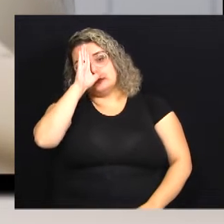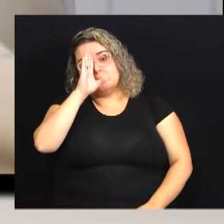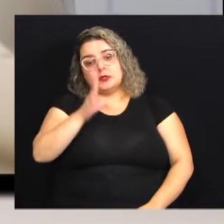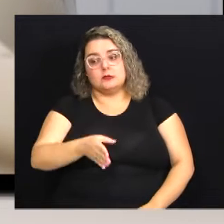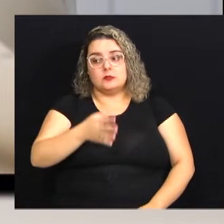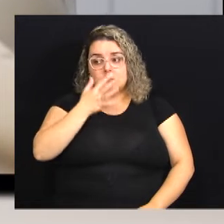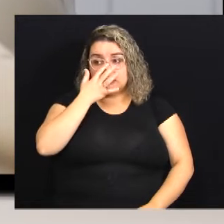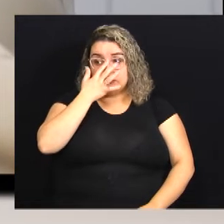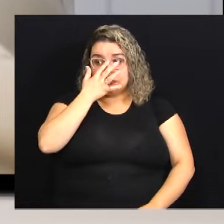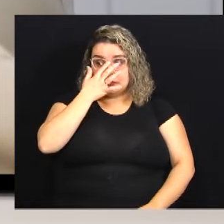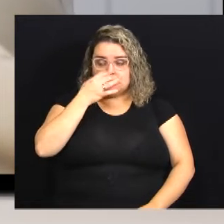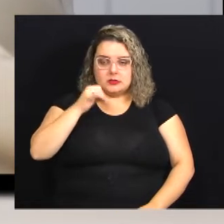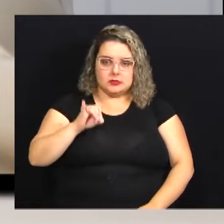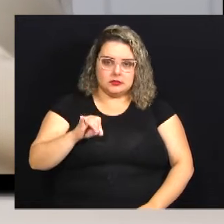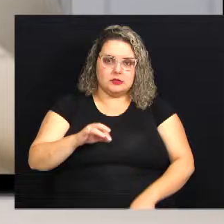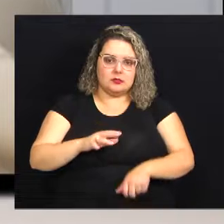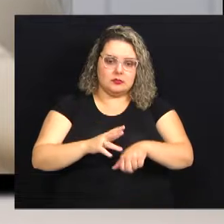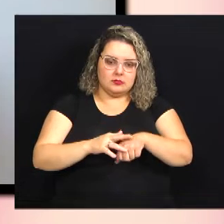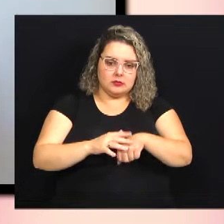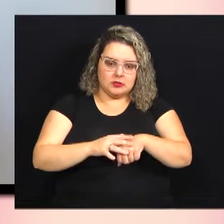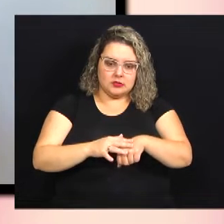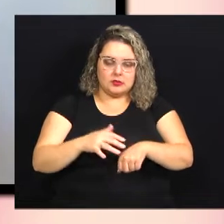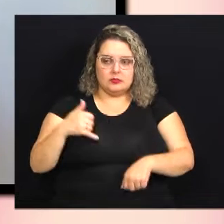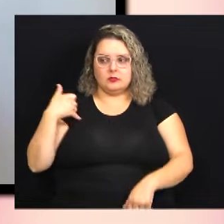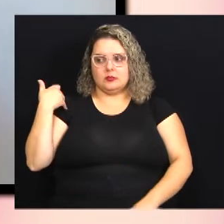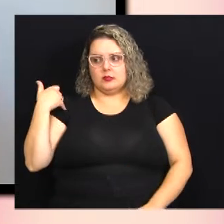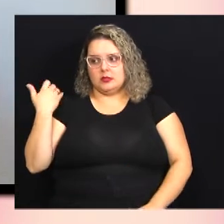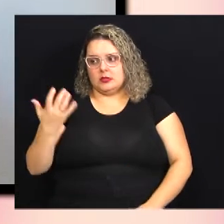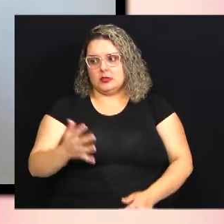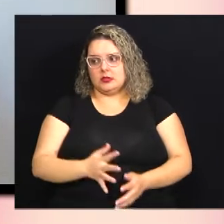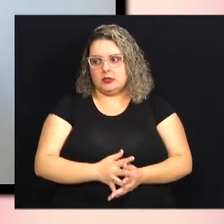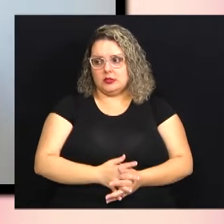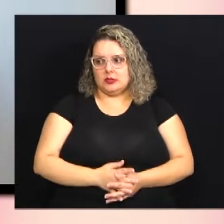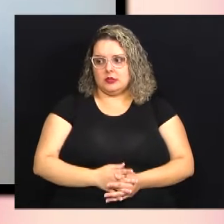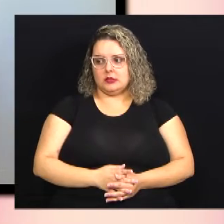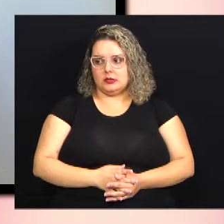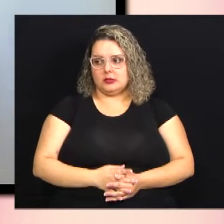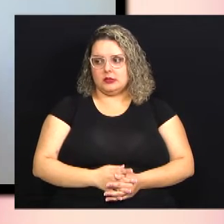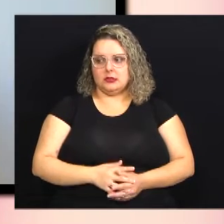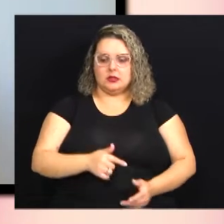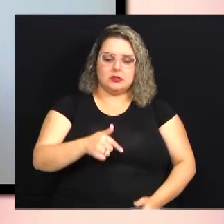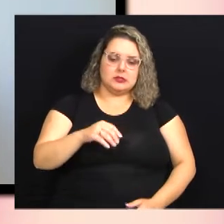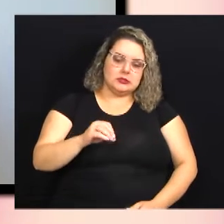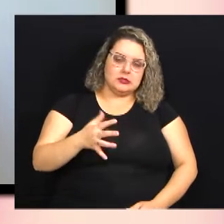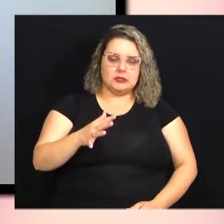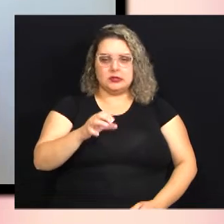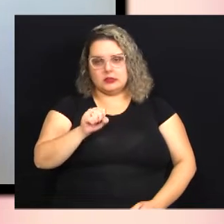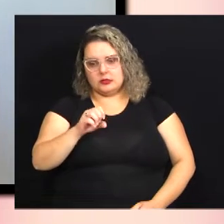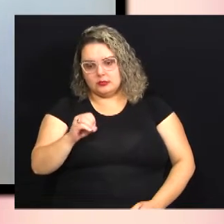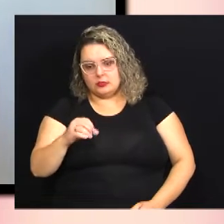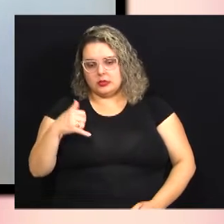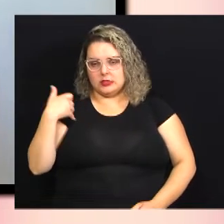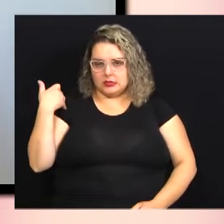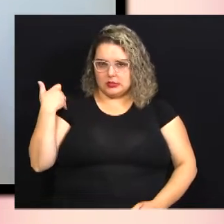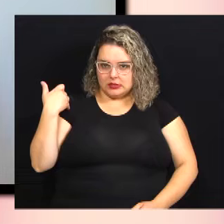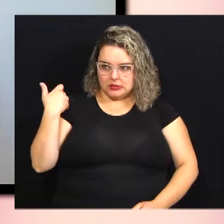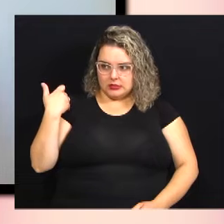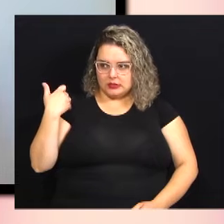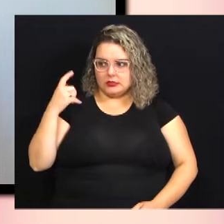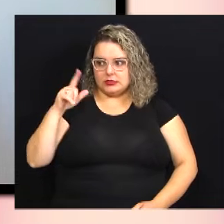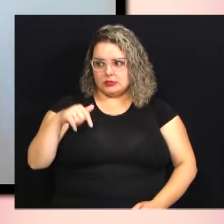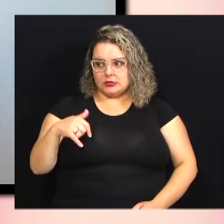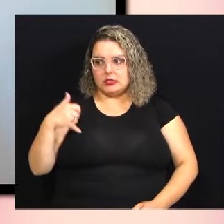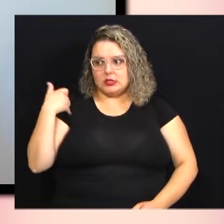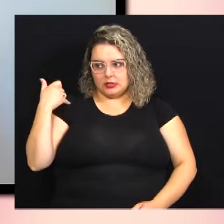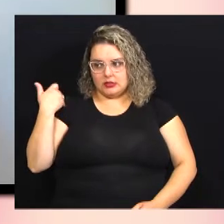principalmente se o paciente já tiver uma idade, né? 70, 80 anos, que é a idade